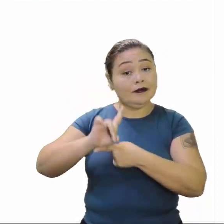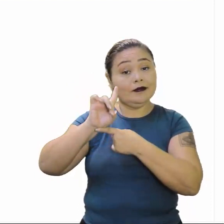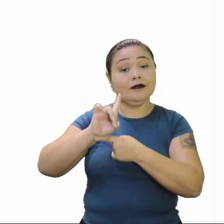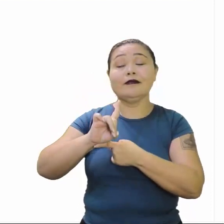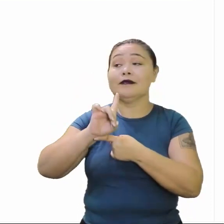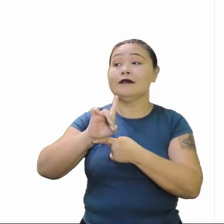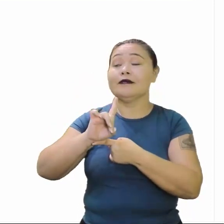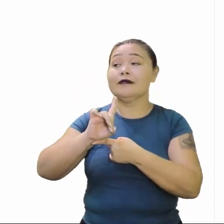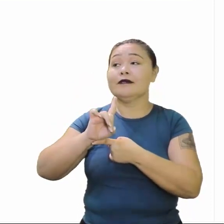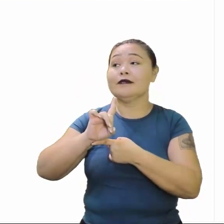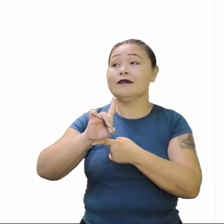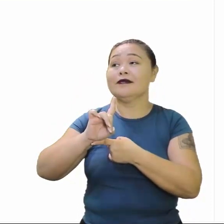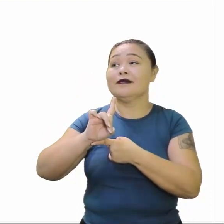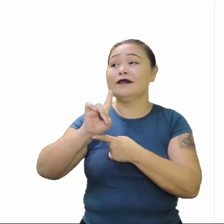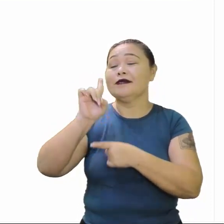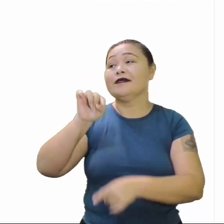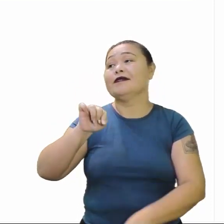densidade,